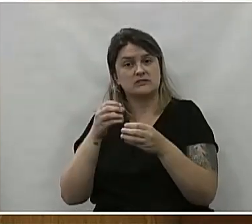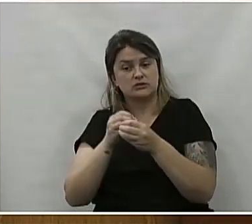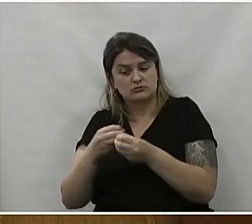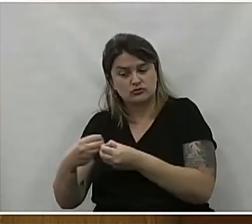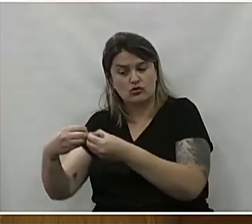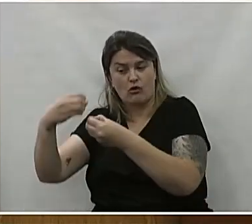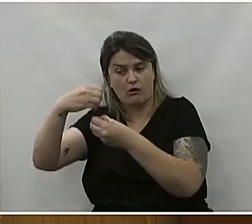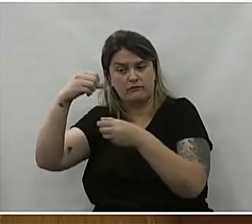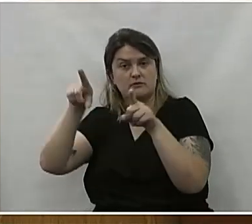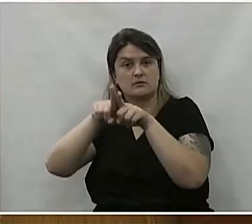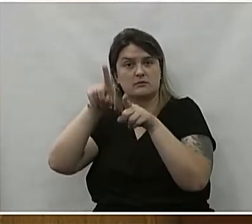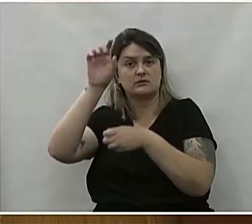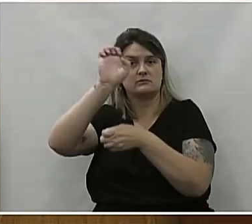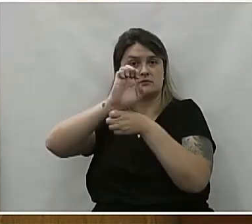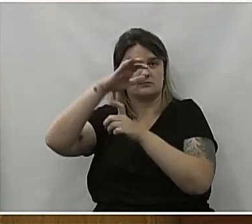Paraná